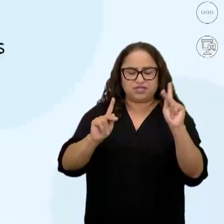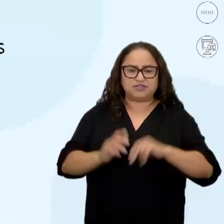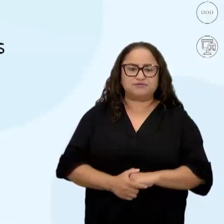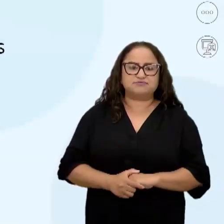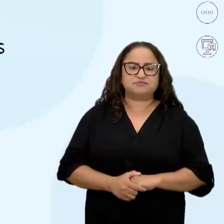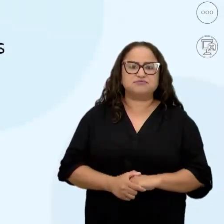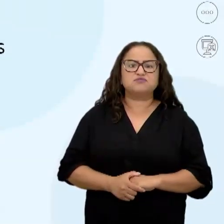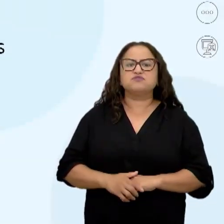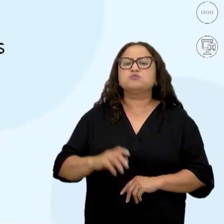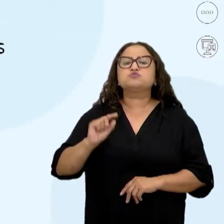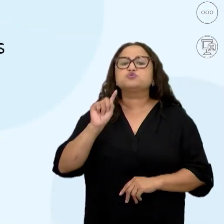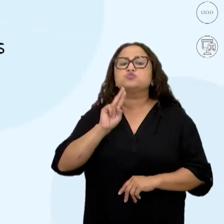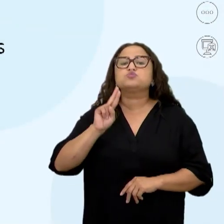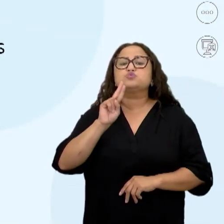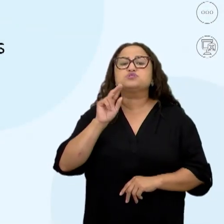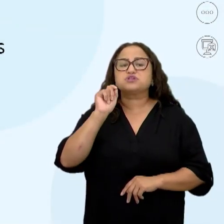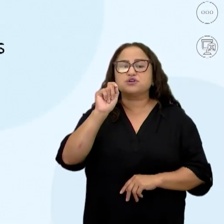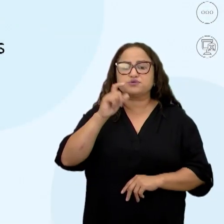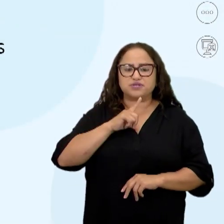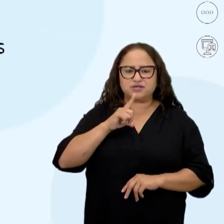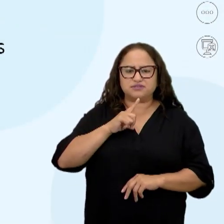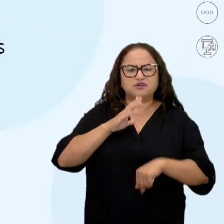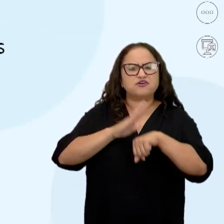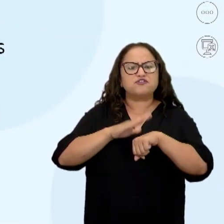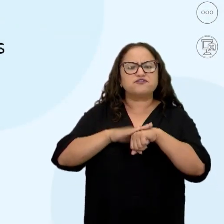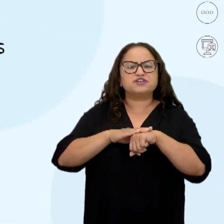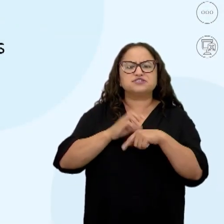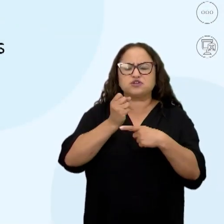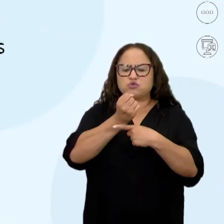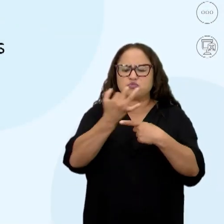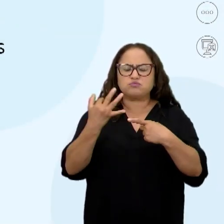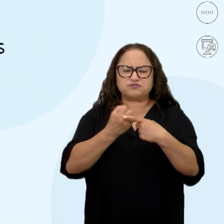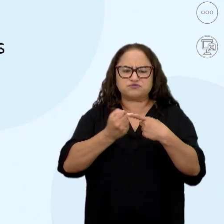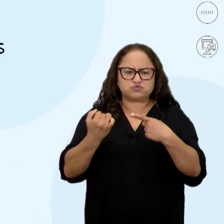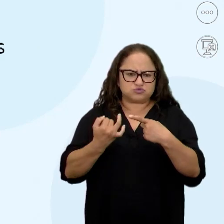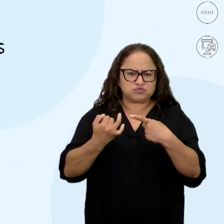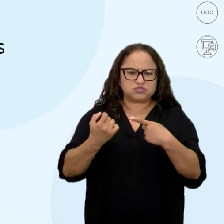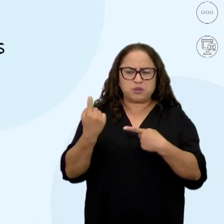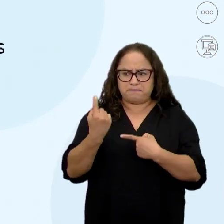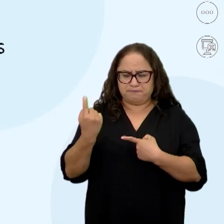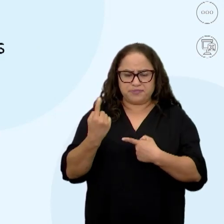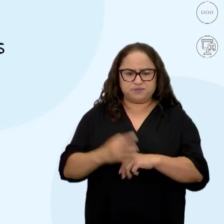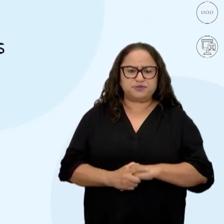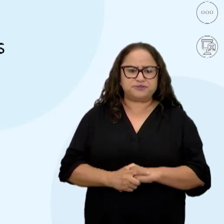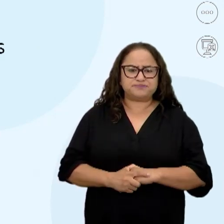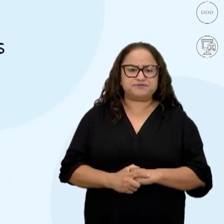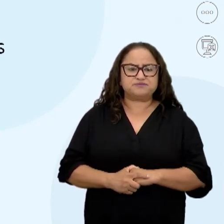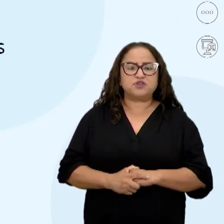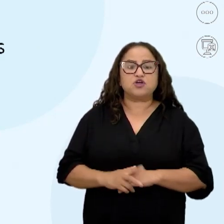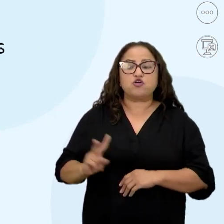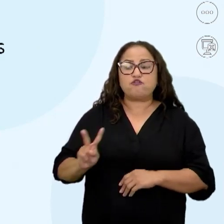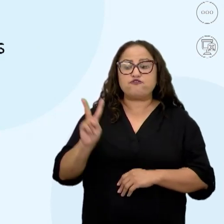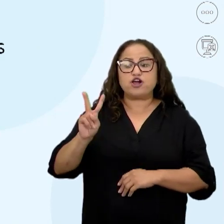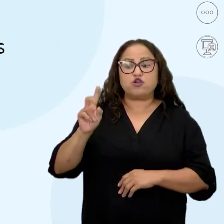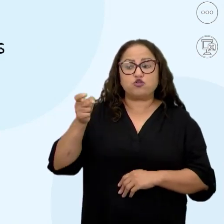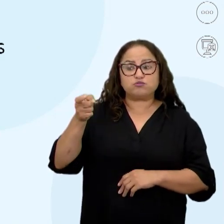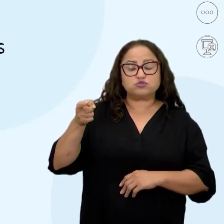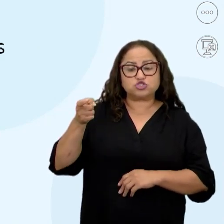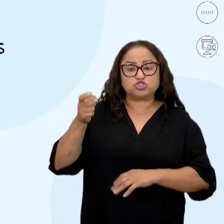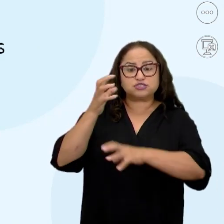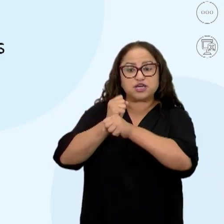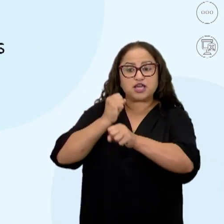nós vamos usar o seguinte ó nós vamos fazer como nas funções afins as funções de 1º Grau nós vamos dar um valor para o